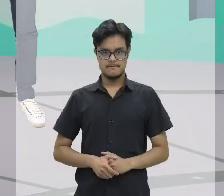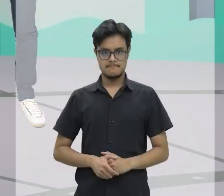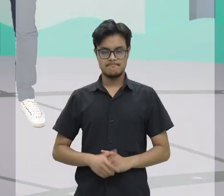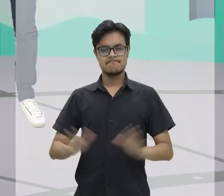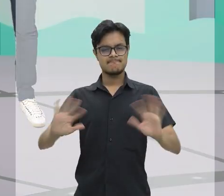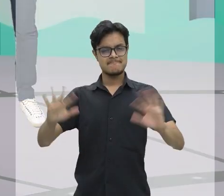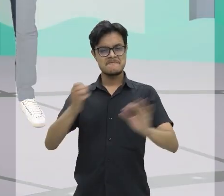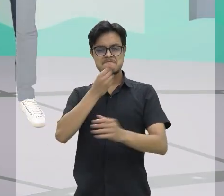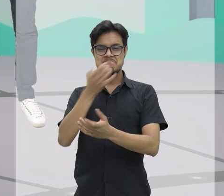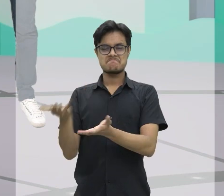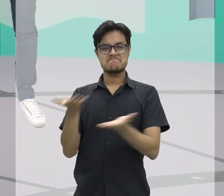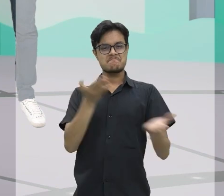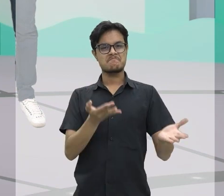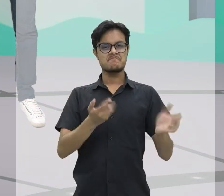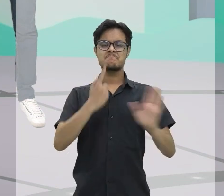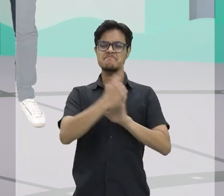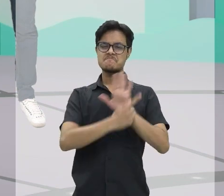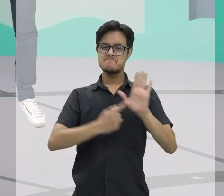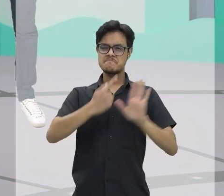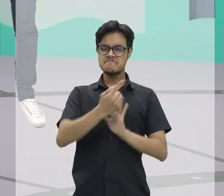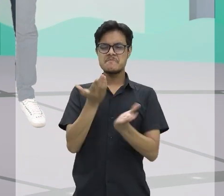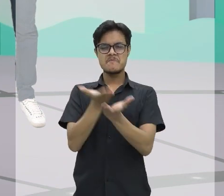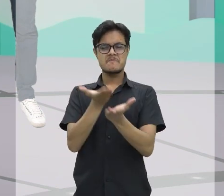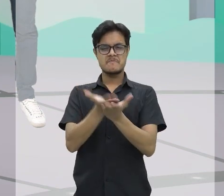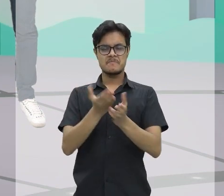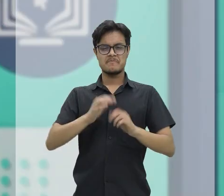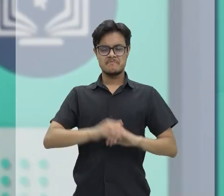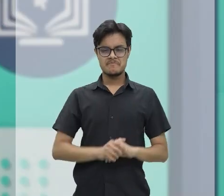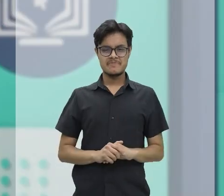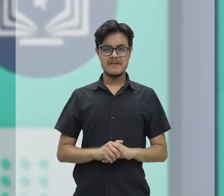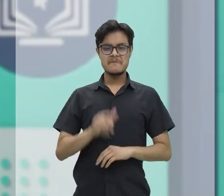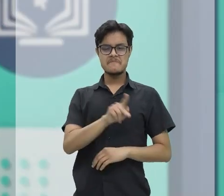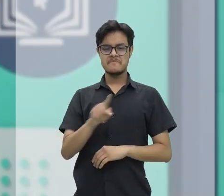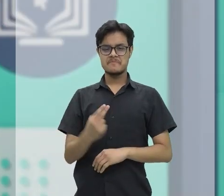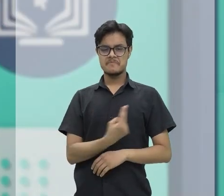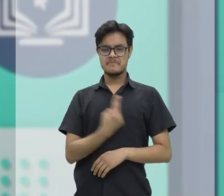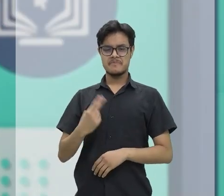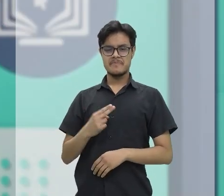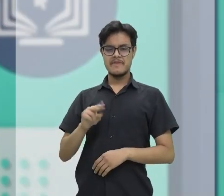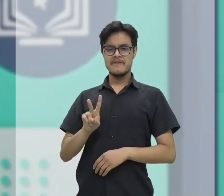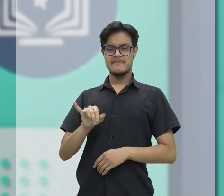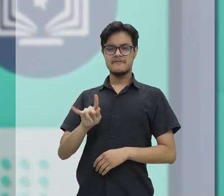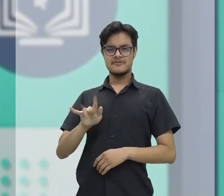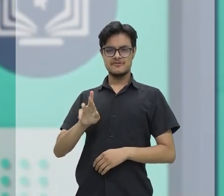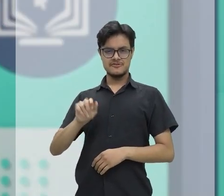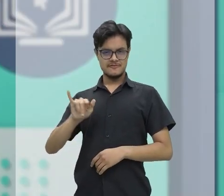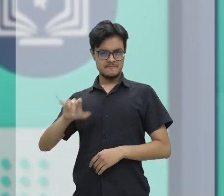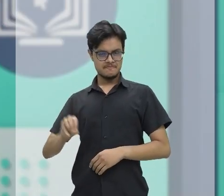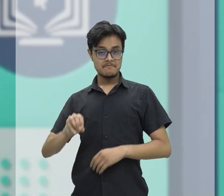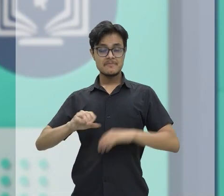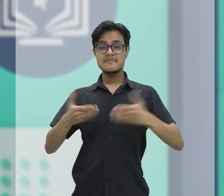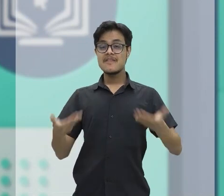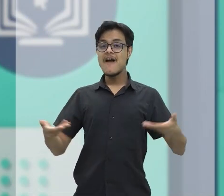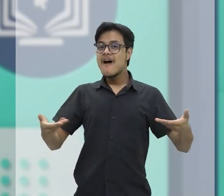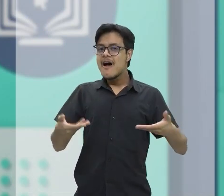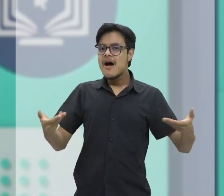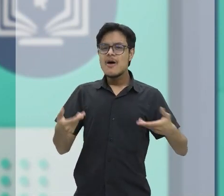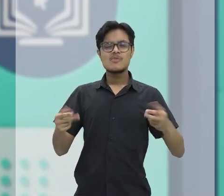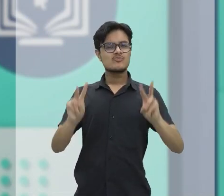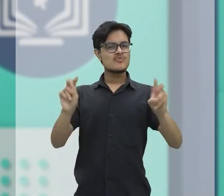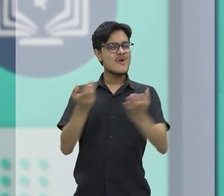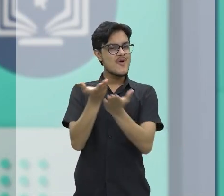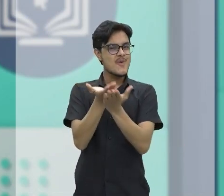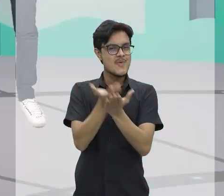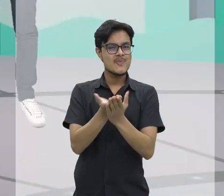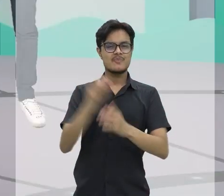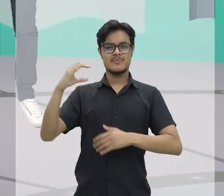Olá, sejam bem-vindos a mais uma aula do nosso Contraturno Digital. Eu sou o professor Virgílio Guedes e a partir de agora você acompanha comigo uma aula